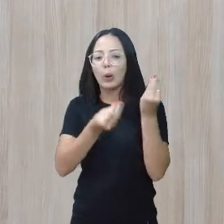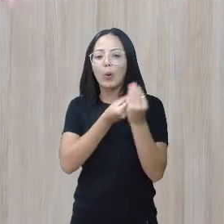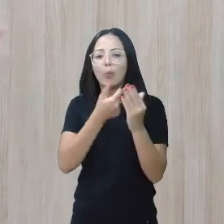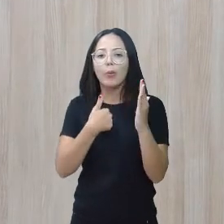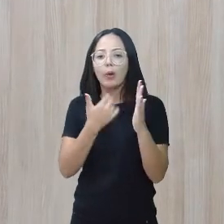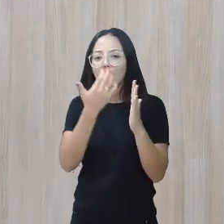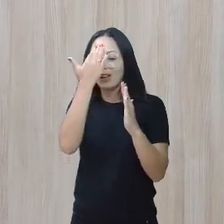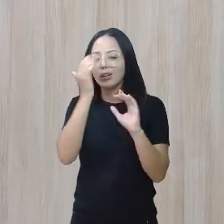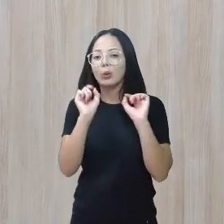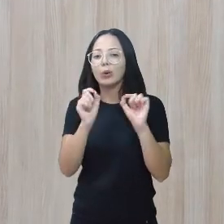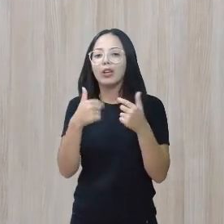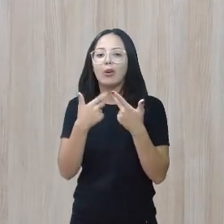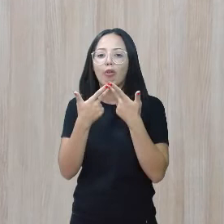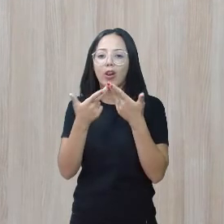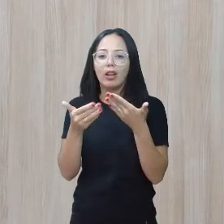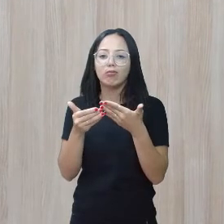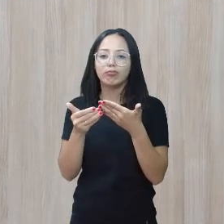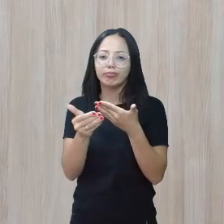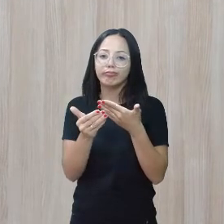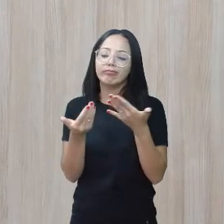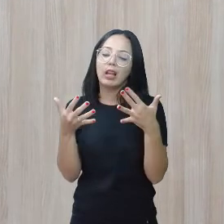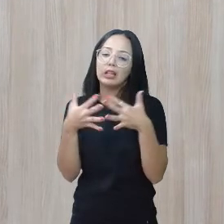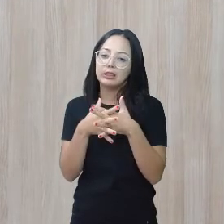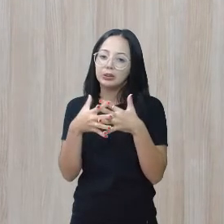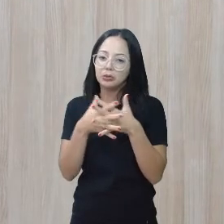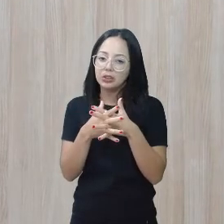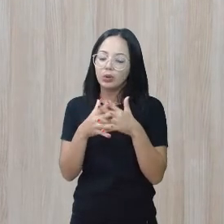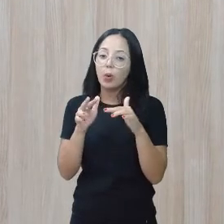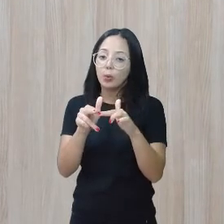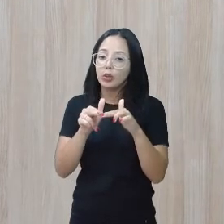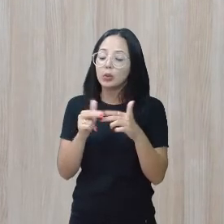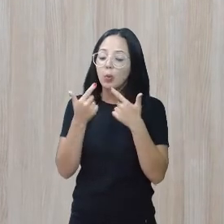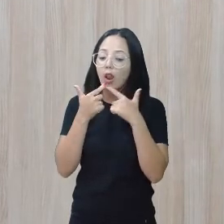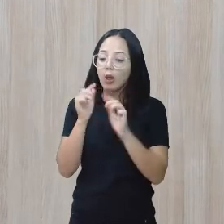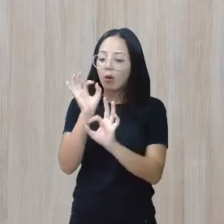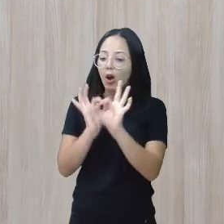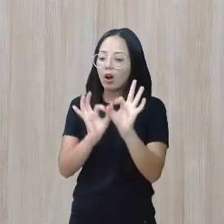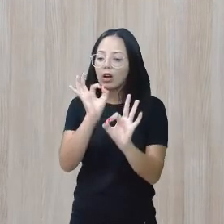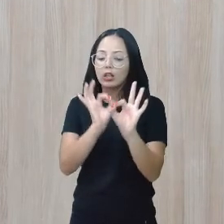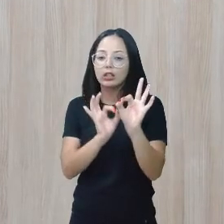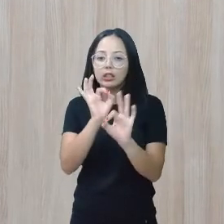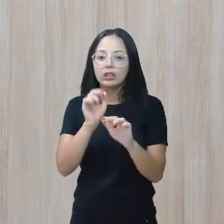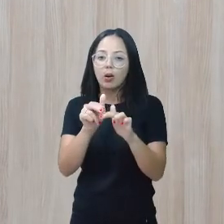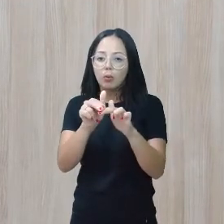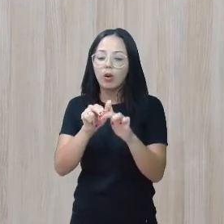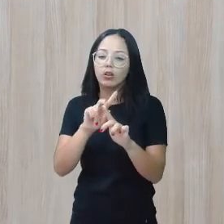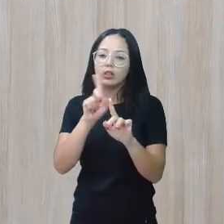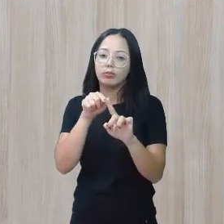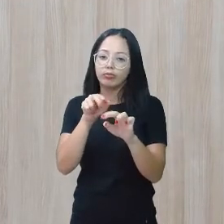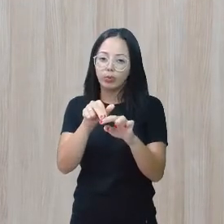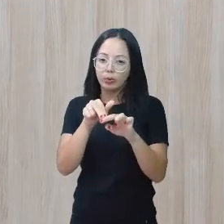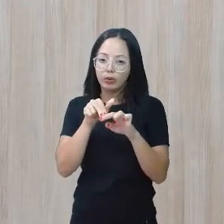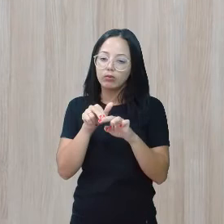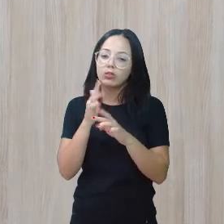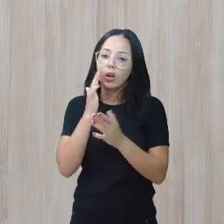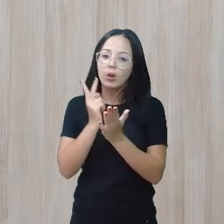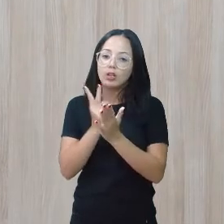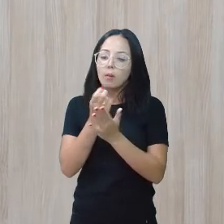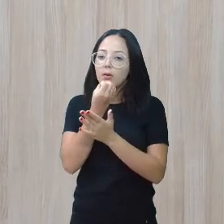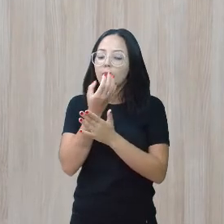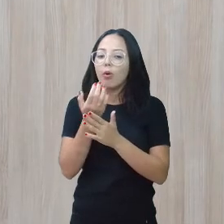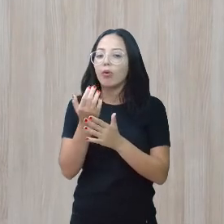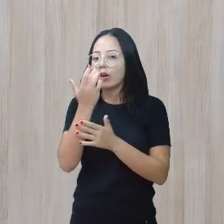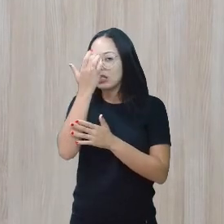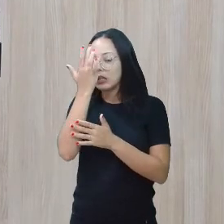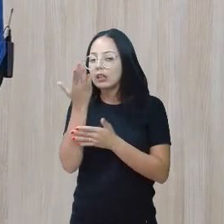vou me entender mais à frente? Fica complicado, né? Então, a língua, ela se organiza por um motivo, tá certo? E é sempre para